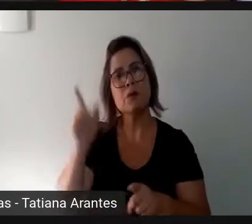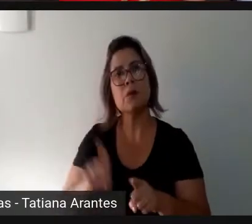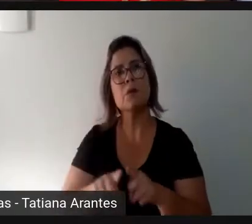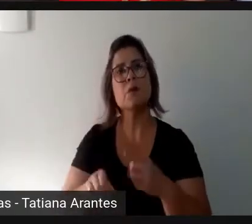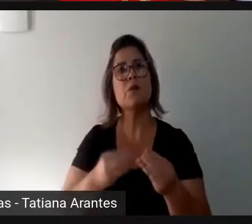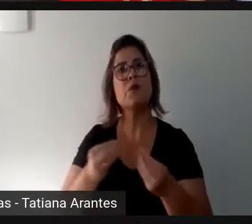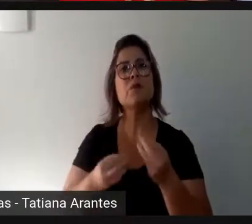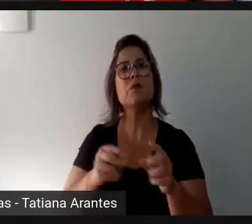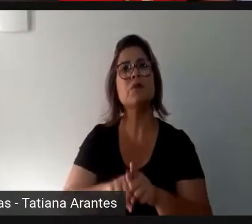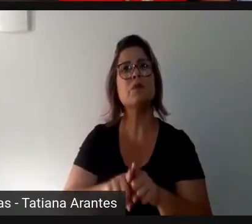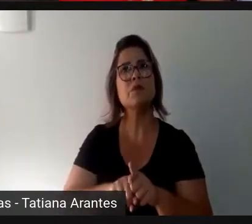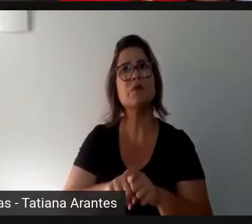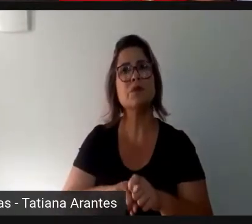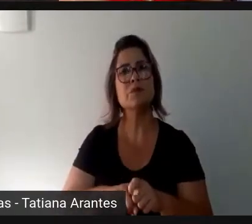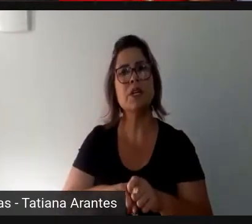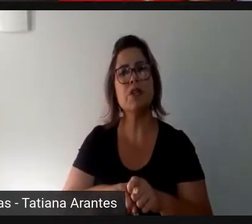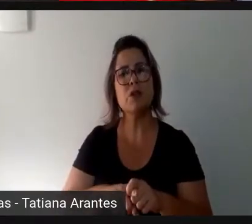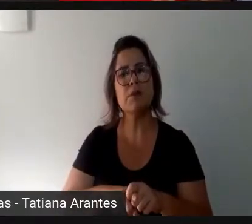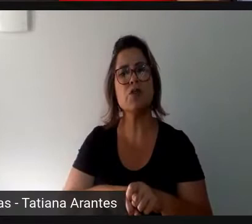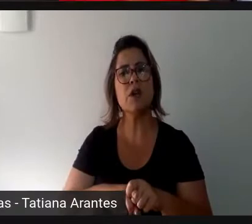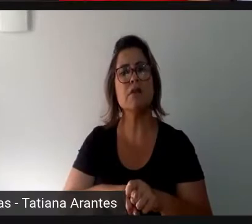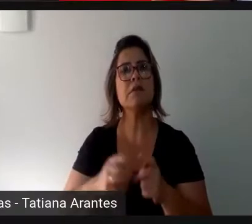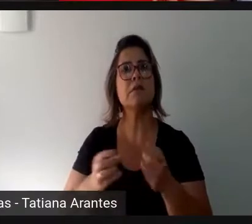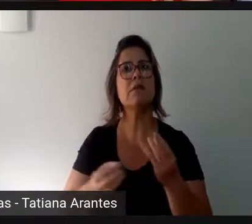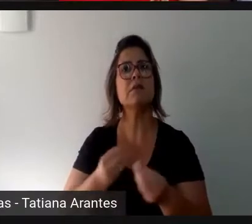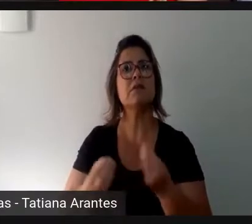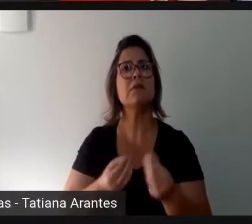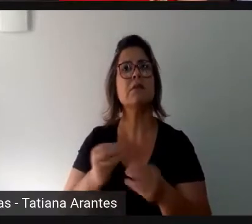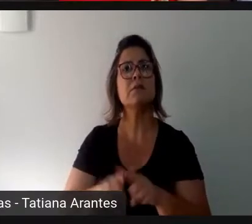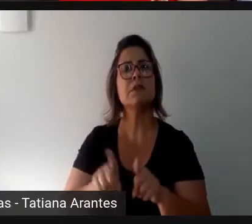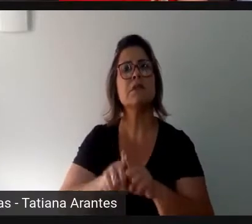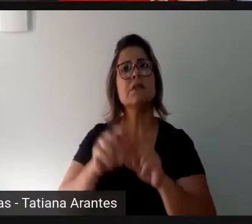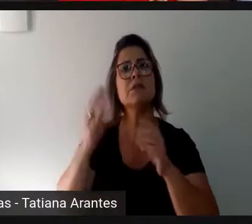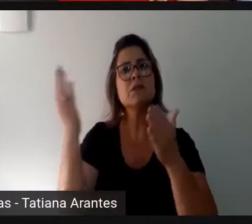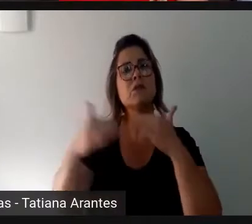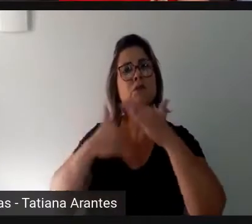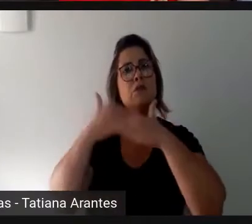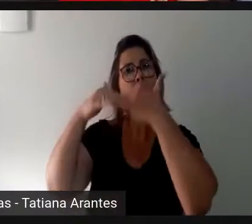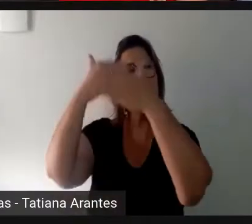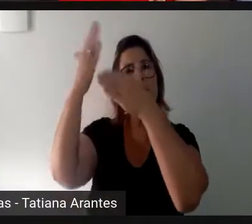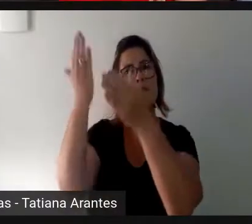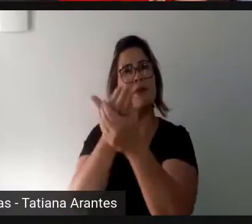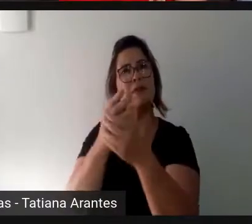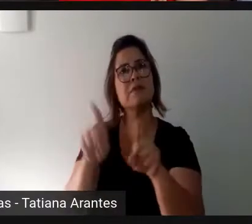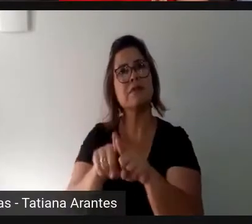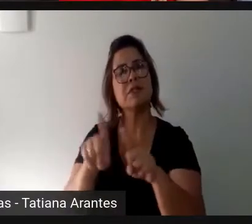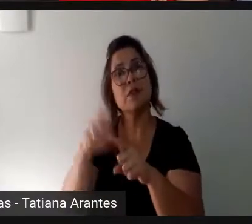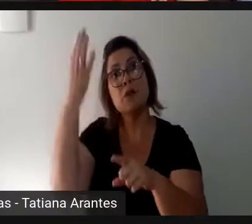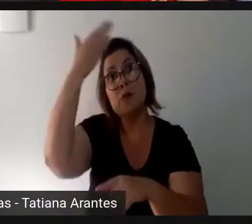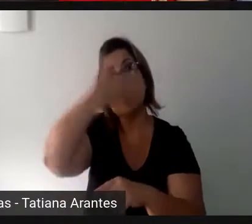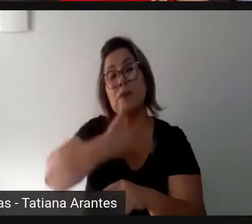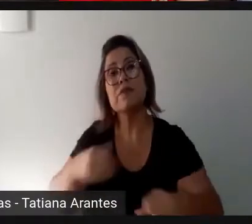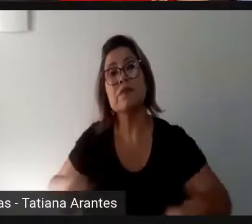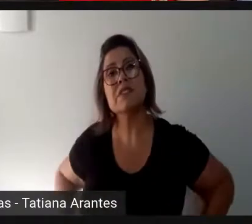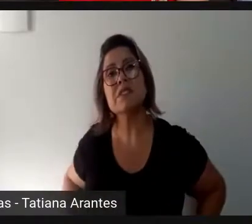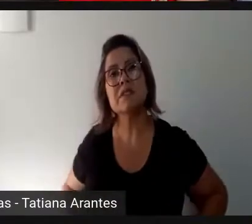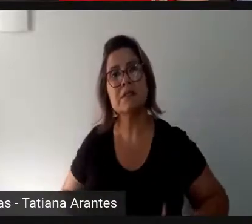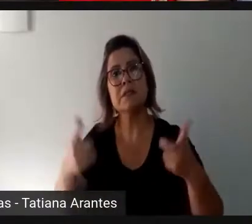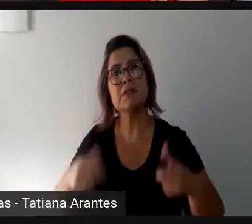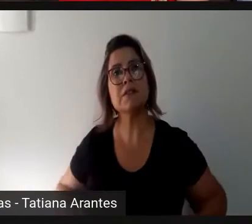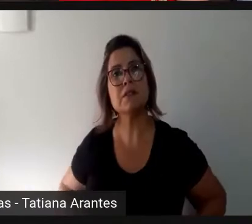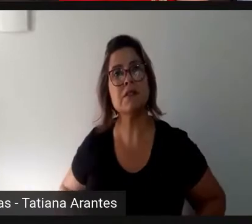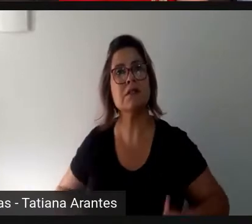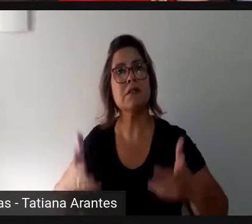mais pós-doc que seja, ele tem que colocar isso num processo, porque é dever dele prestar contas da melhor forma do gasto daquele